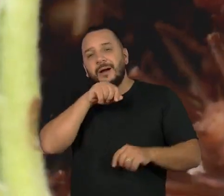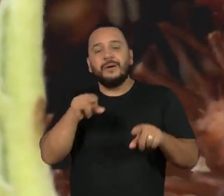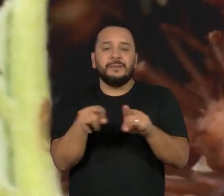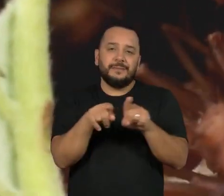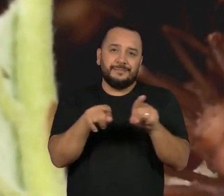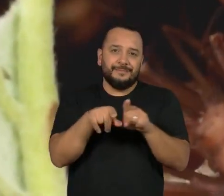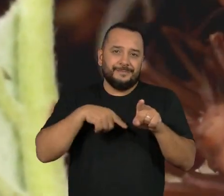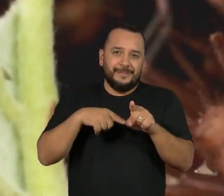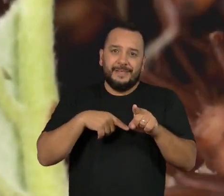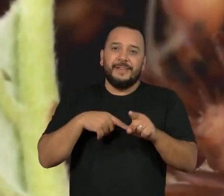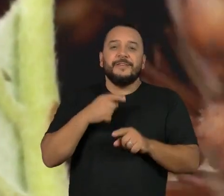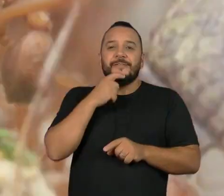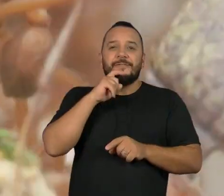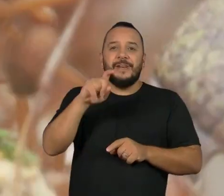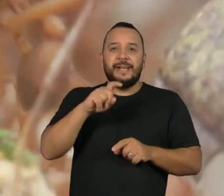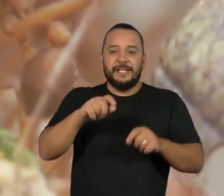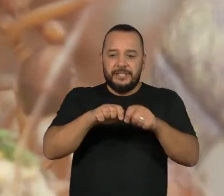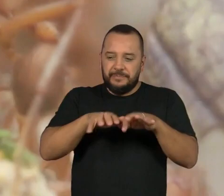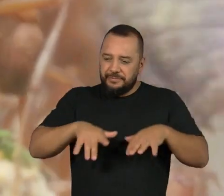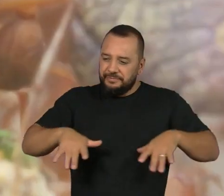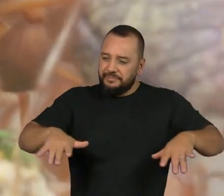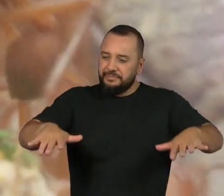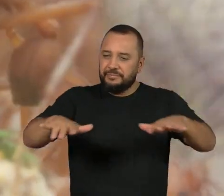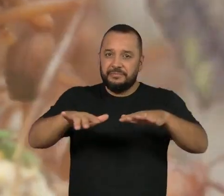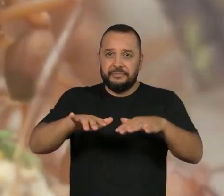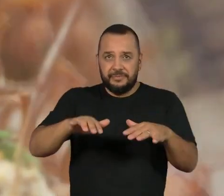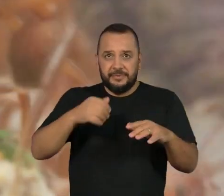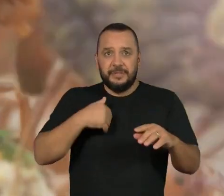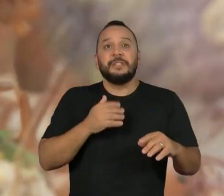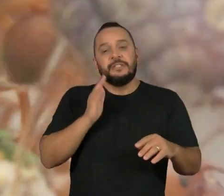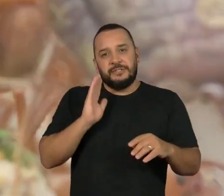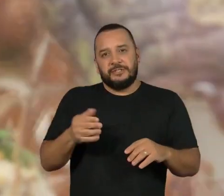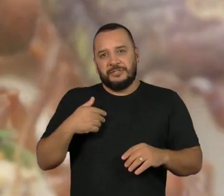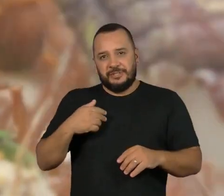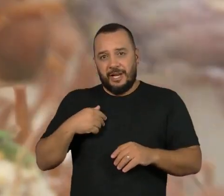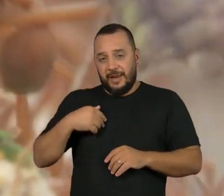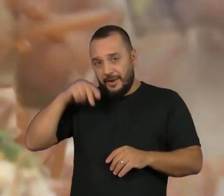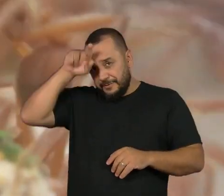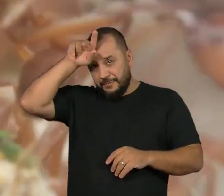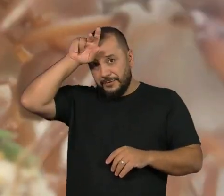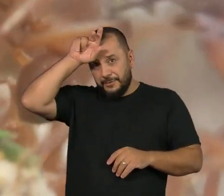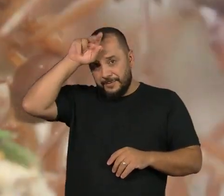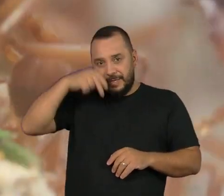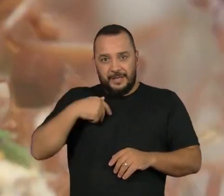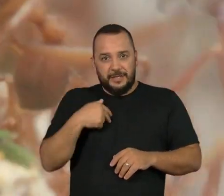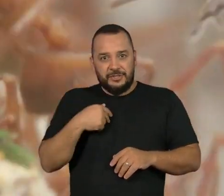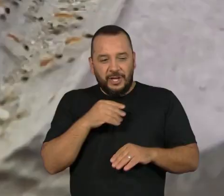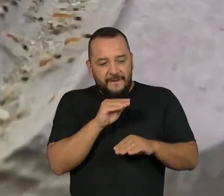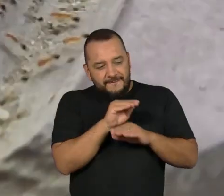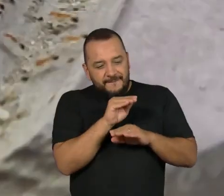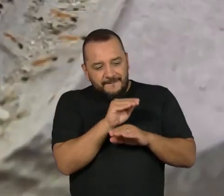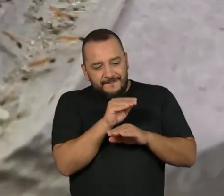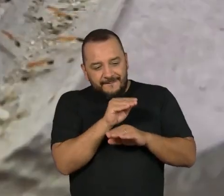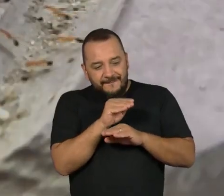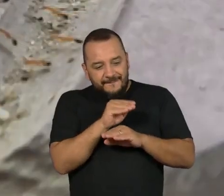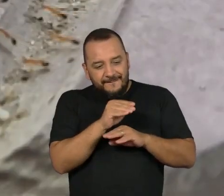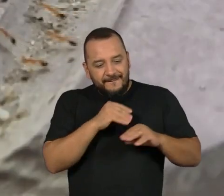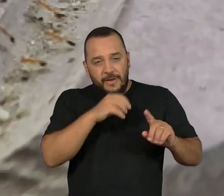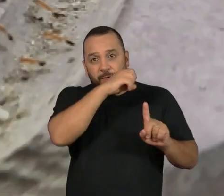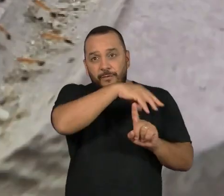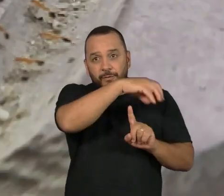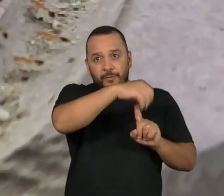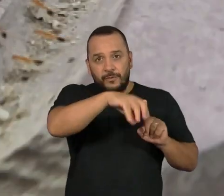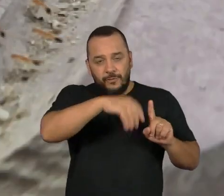Foi uma oportunidade para o ancestral da formiga cortadeira cultivar esses micro-organismos, de acordo com um